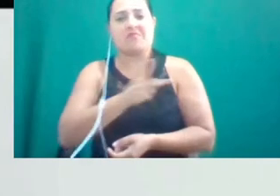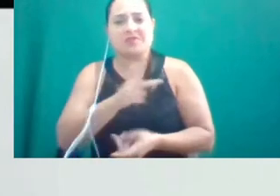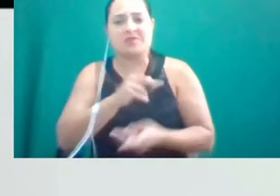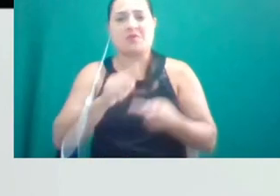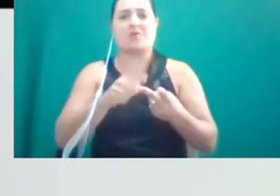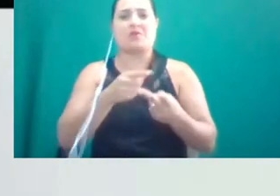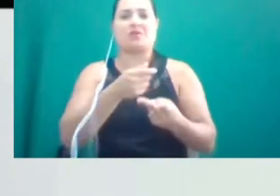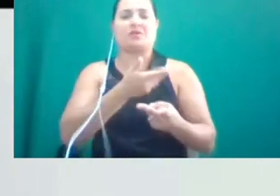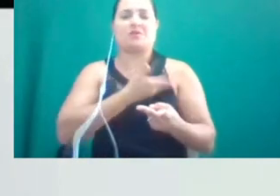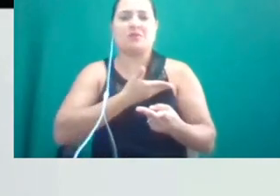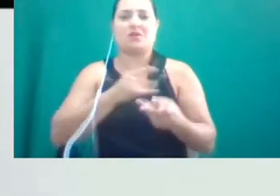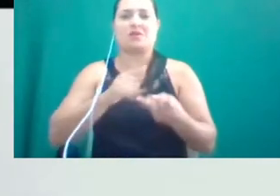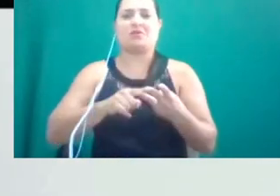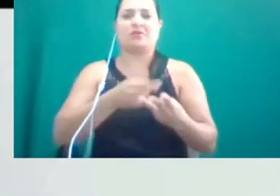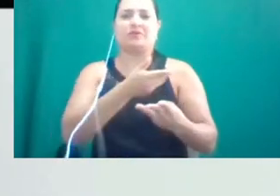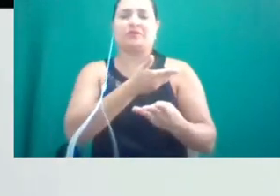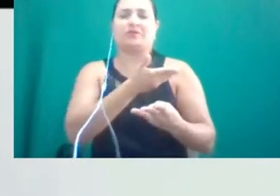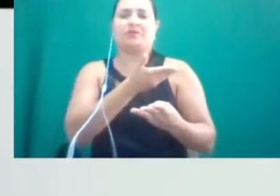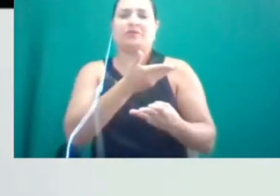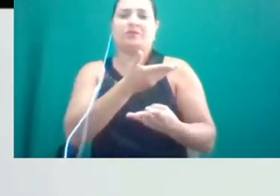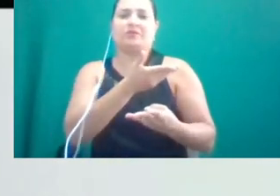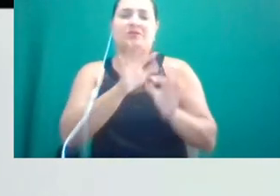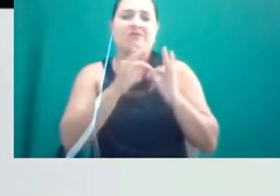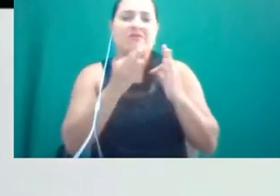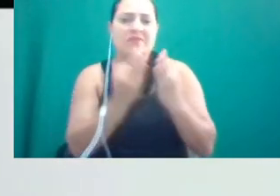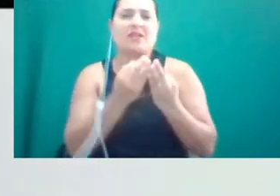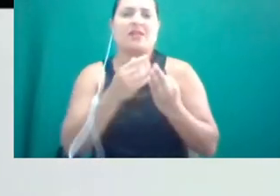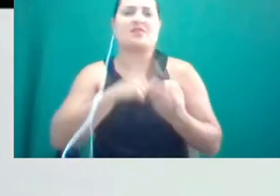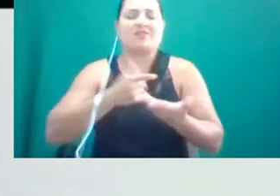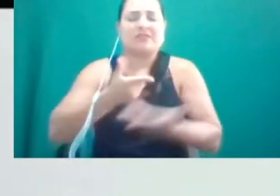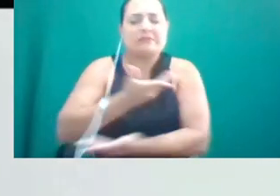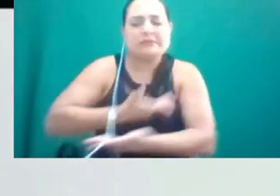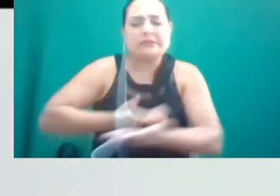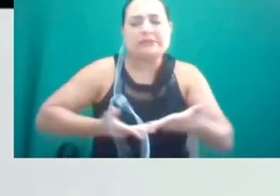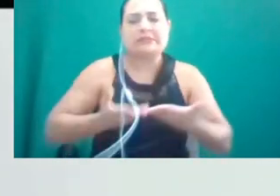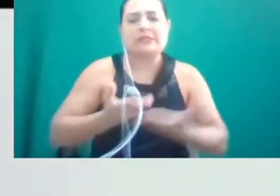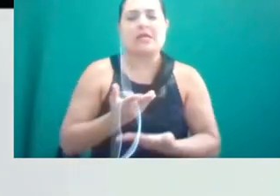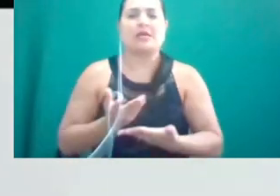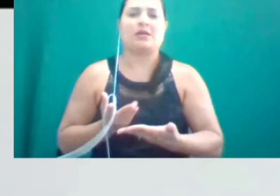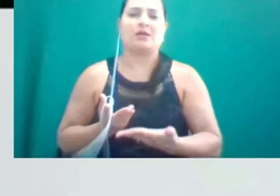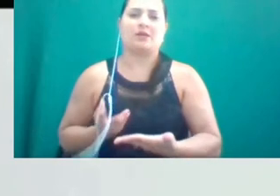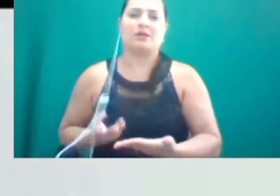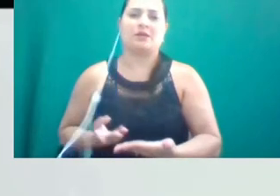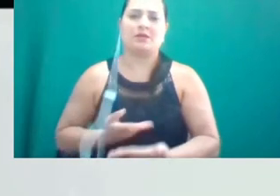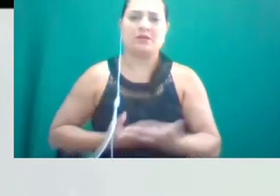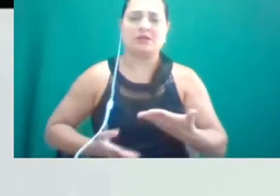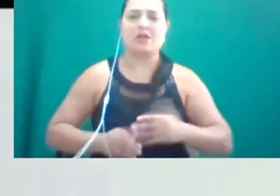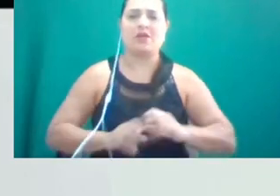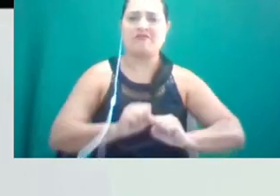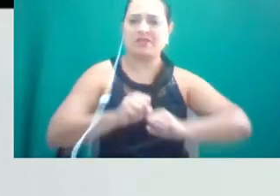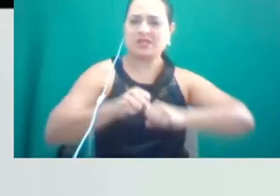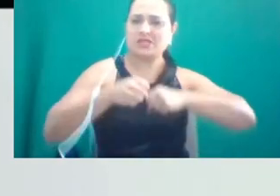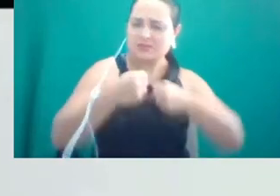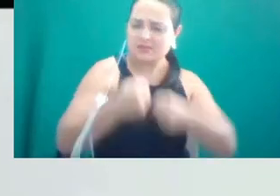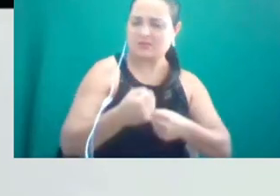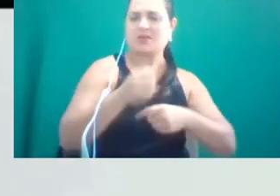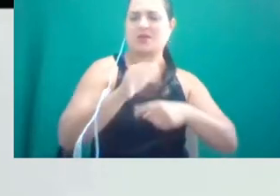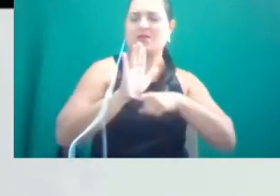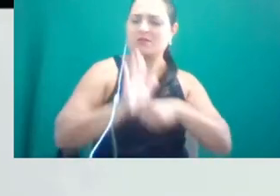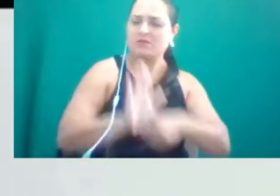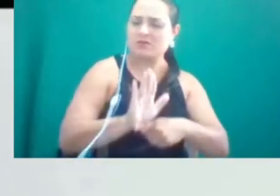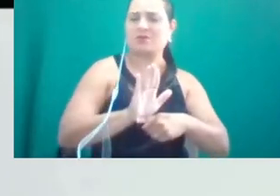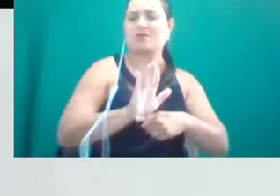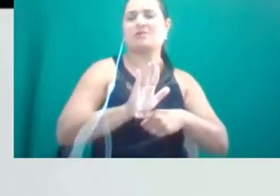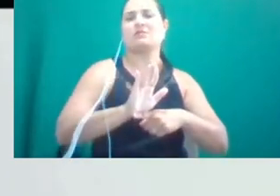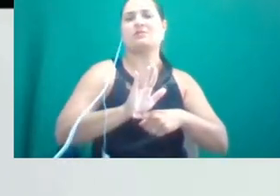Segundo pensamento. Não, terceiro pensamento. Por mais que vocês façam outros